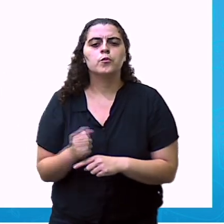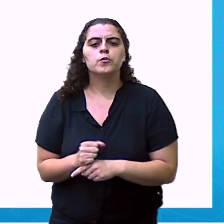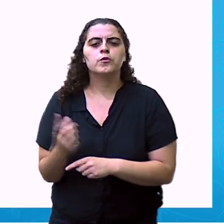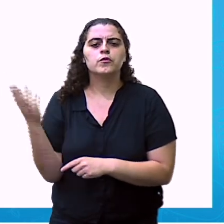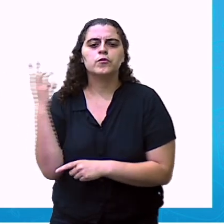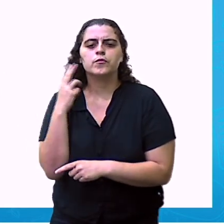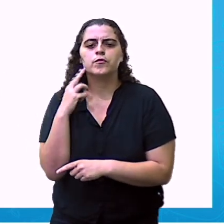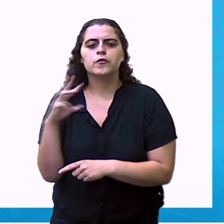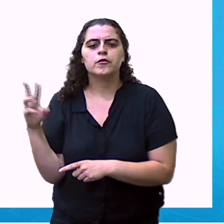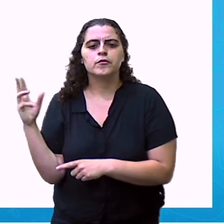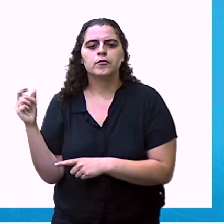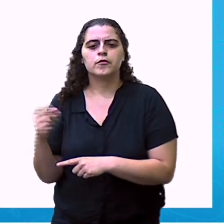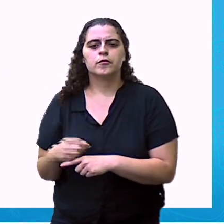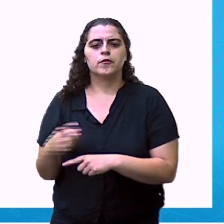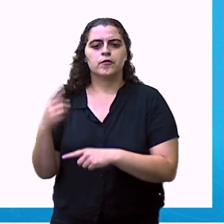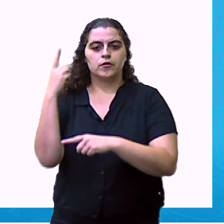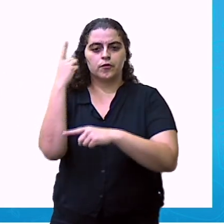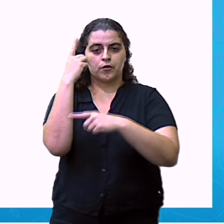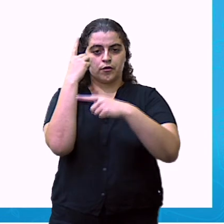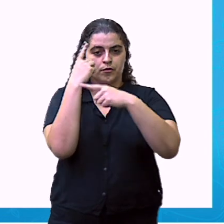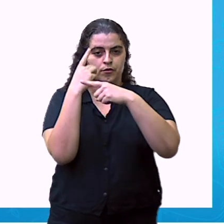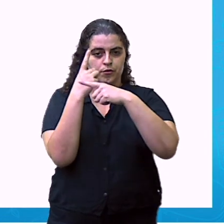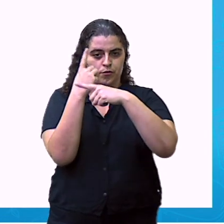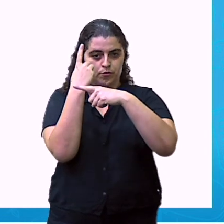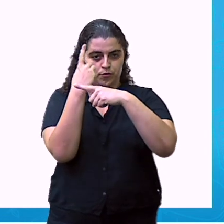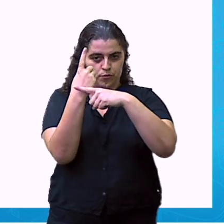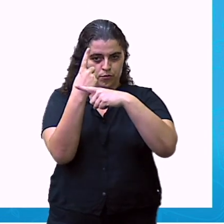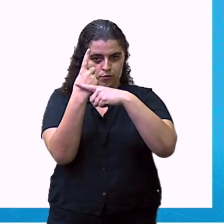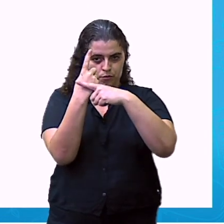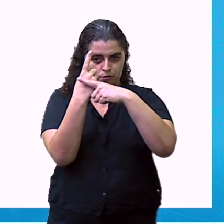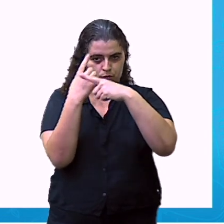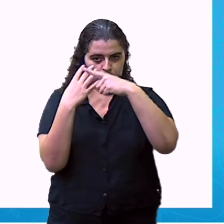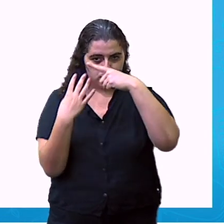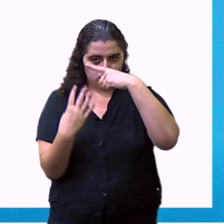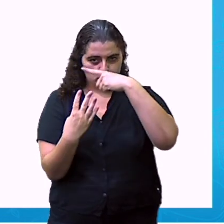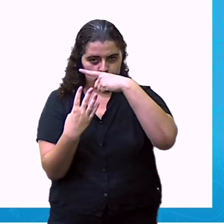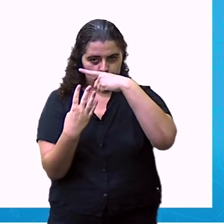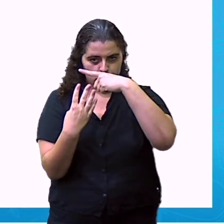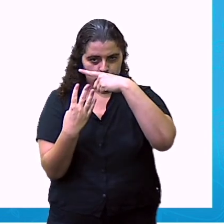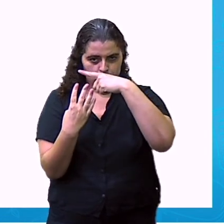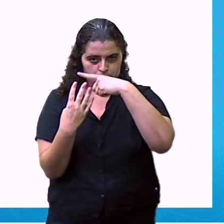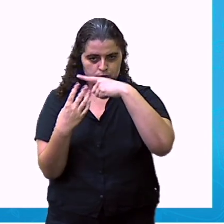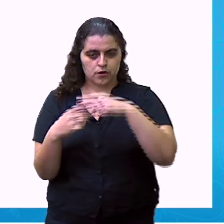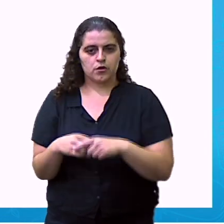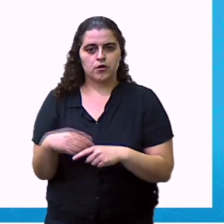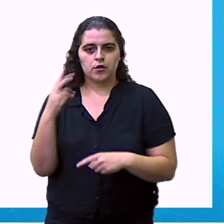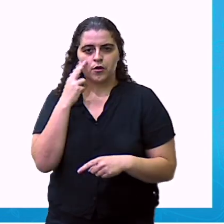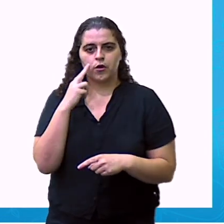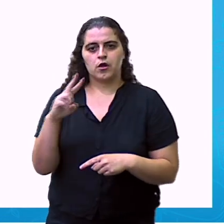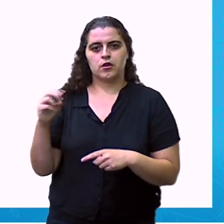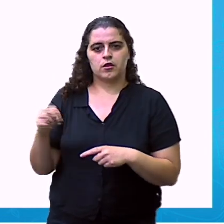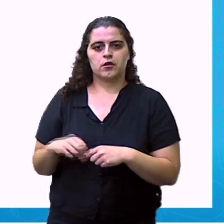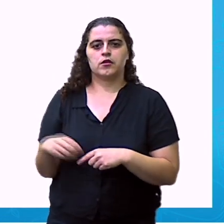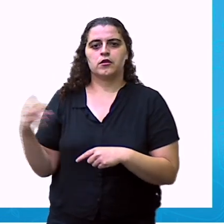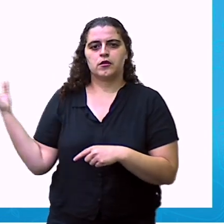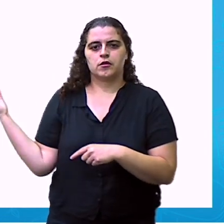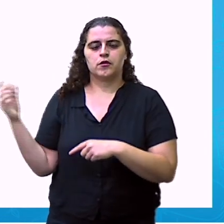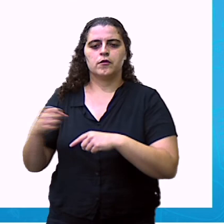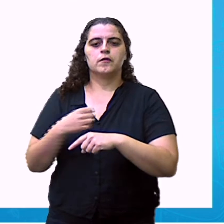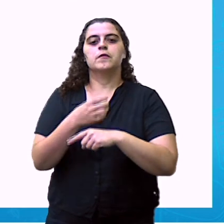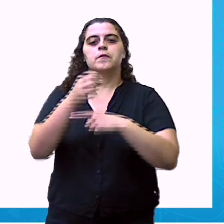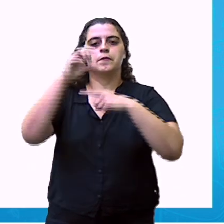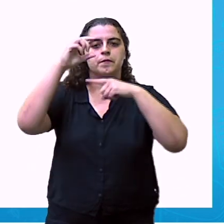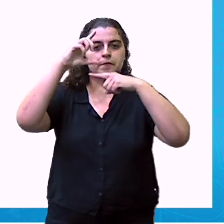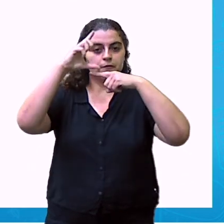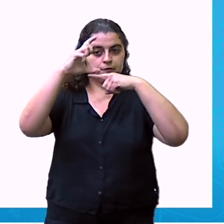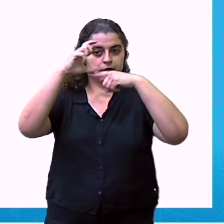sua totalidade? Uma parte. Então, nós temos aqui uma fração uma fração